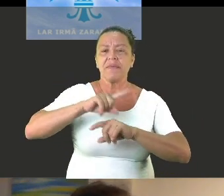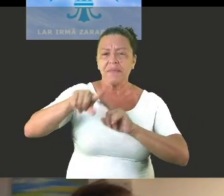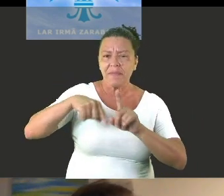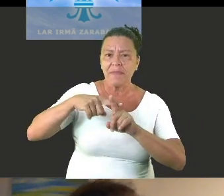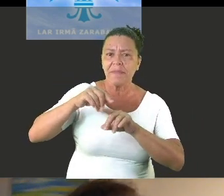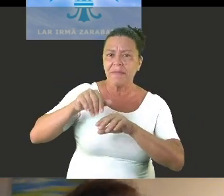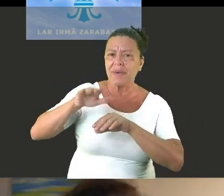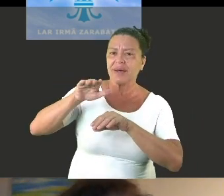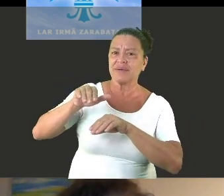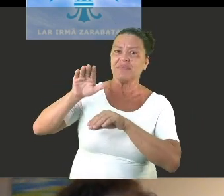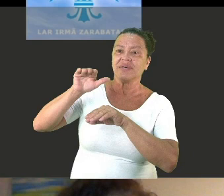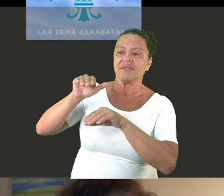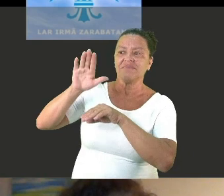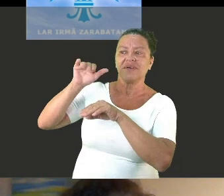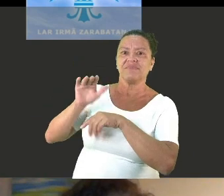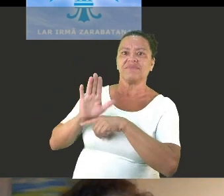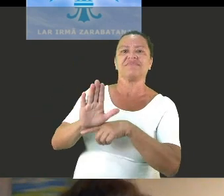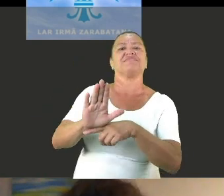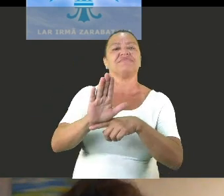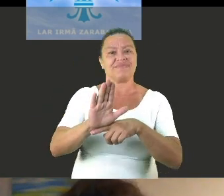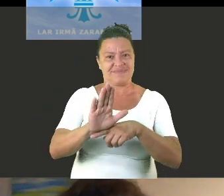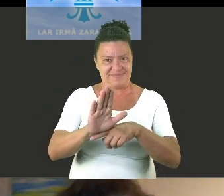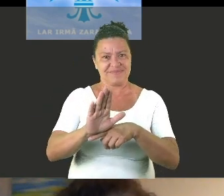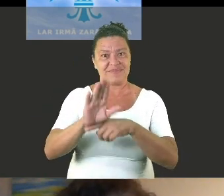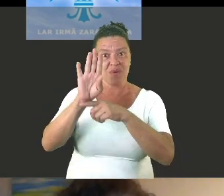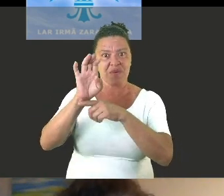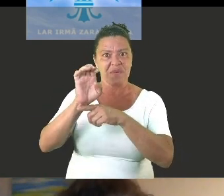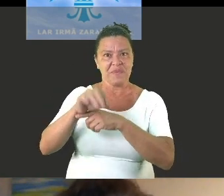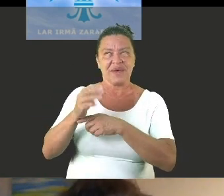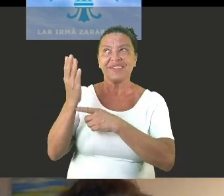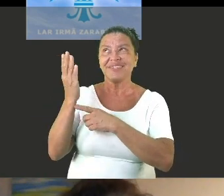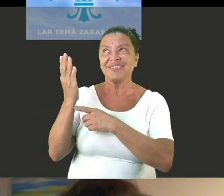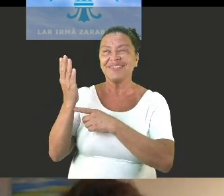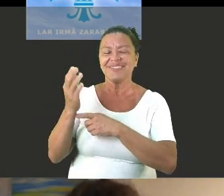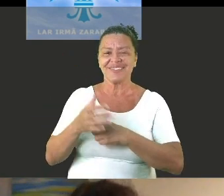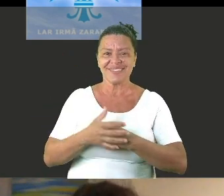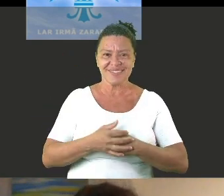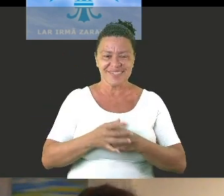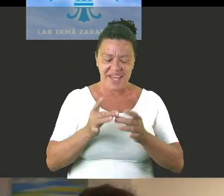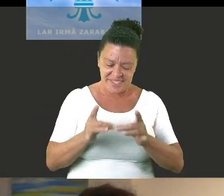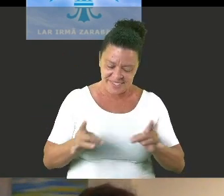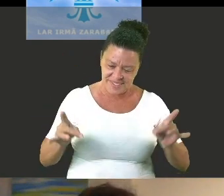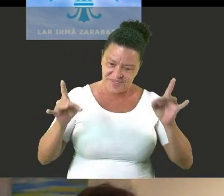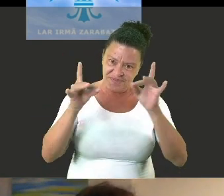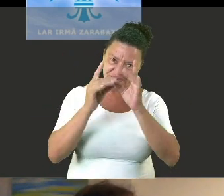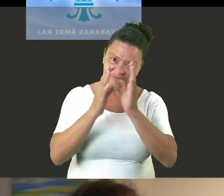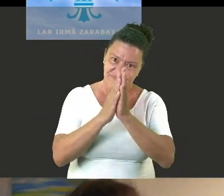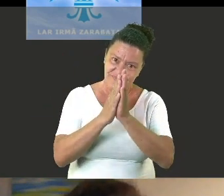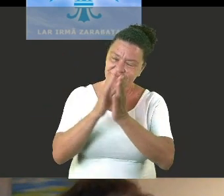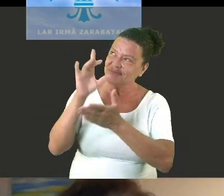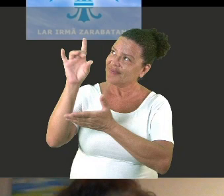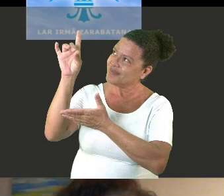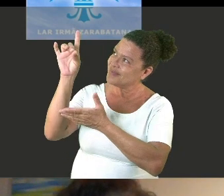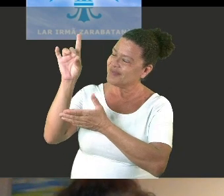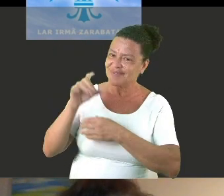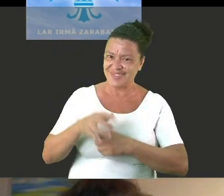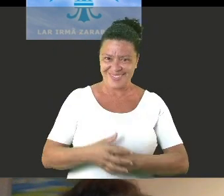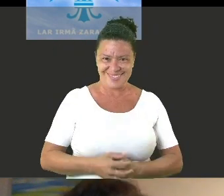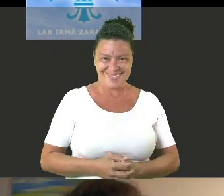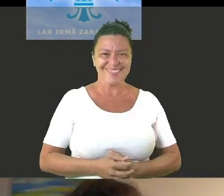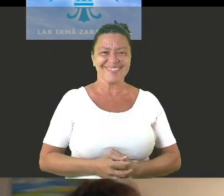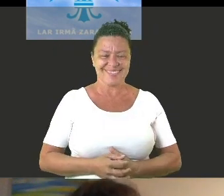mais, procurando colaborar com o bem maior. Que assim seja, com a graça de Deus.